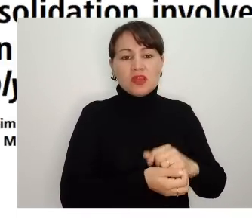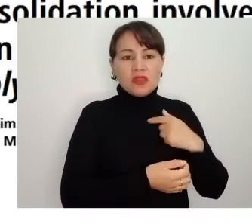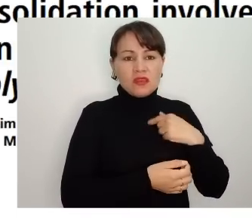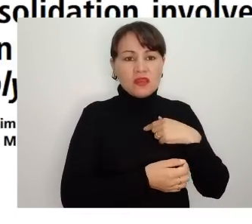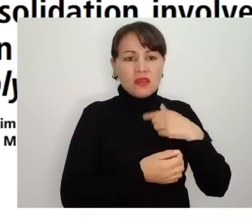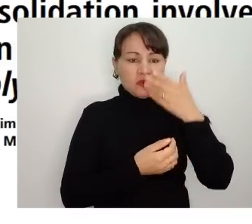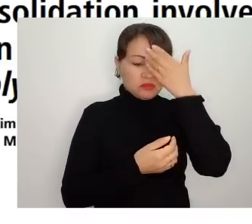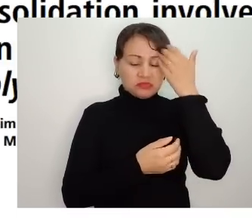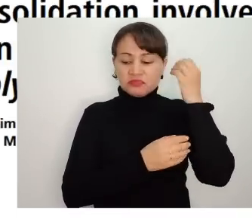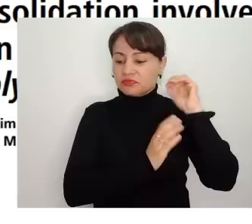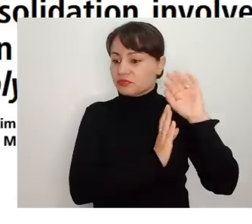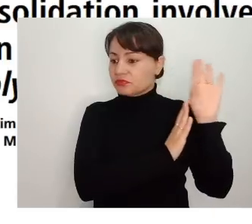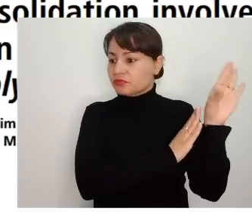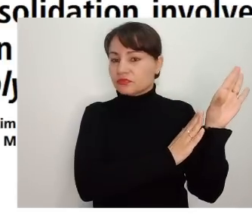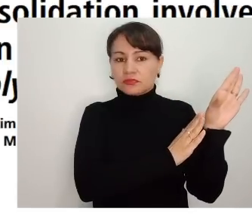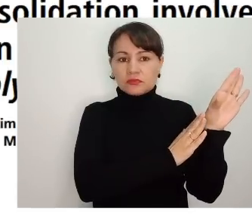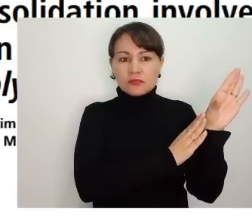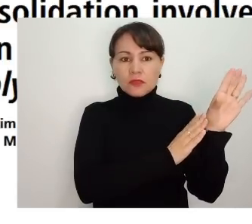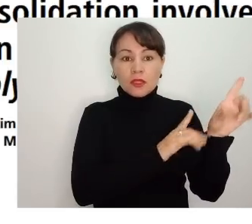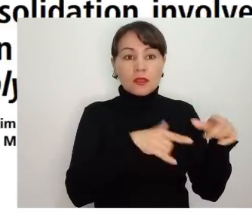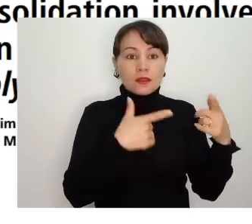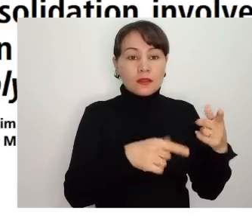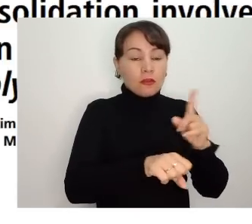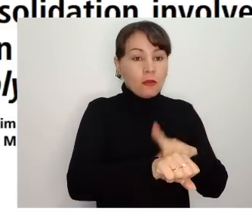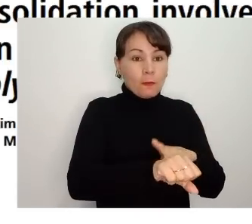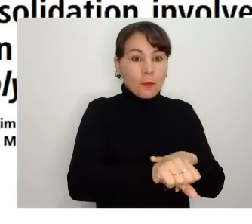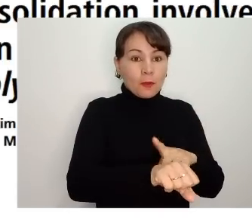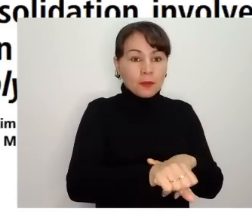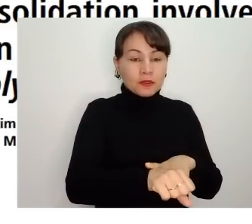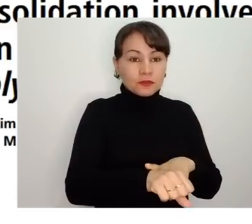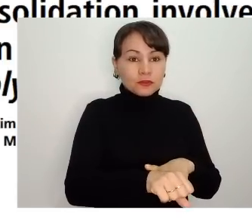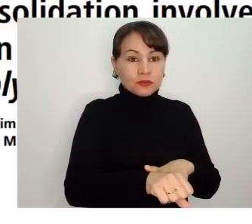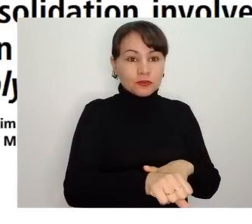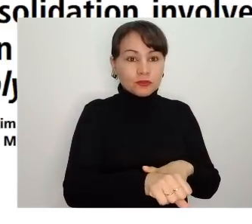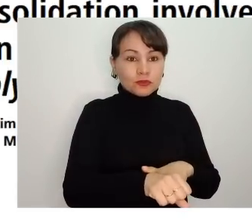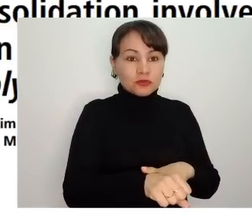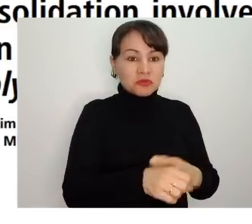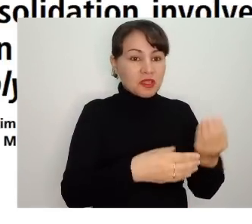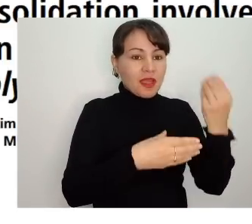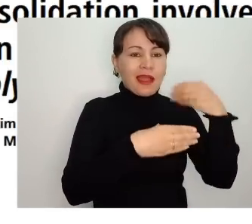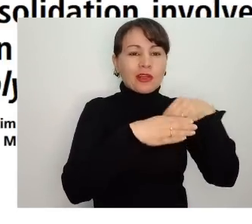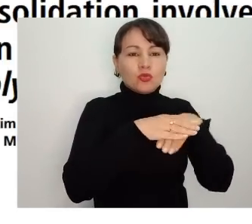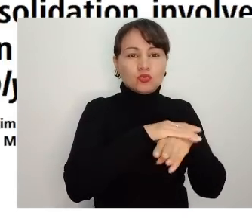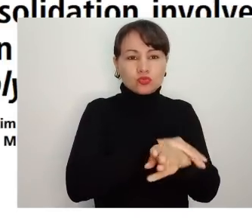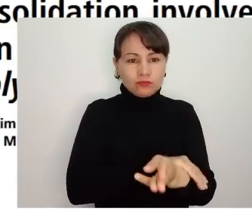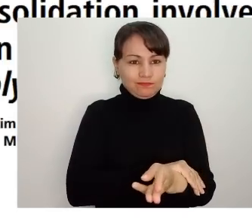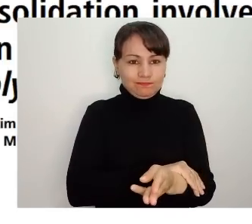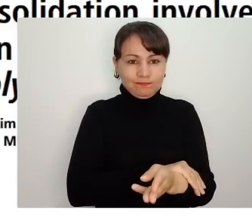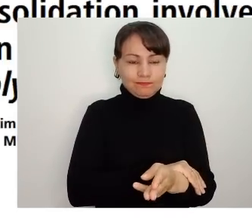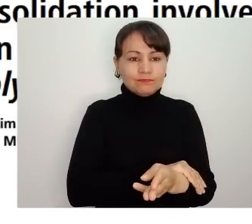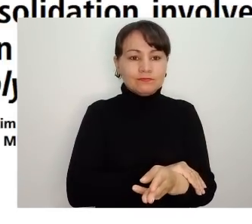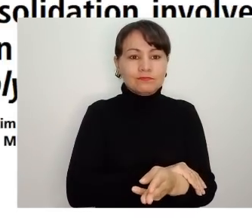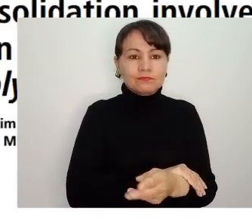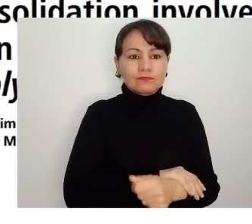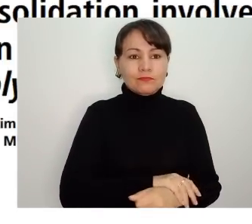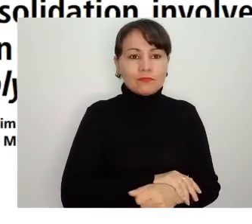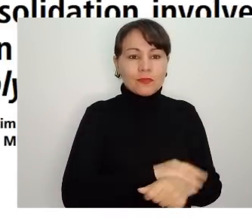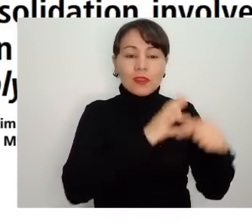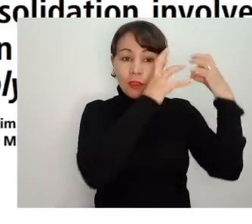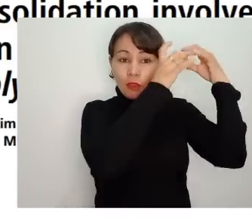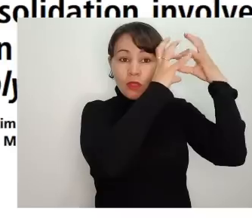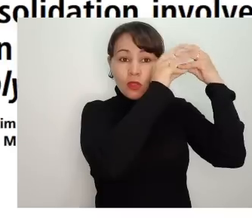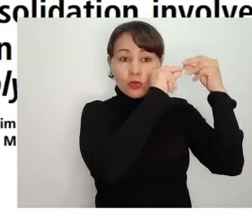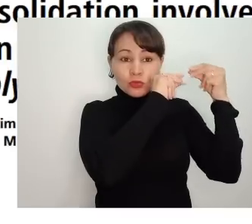ia ignorá-lo completamente. Então, isso é uma situação de habituação. Tá? É